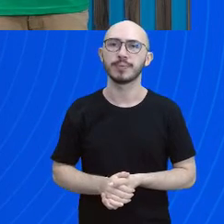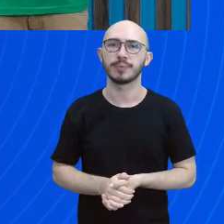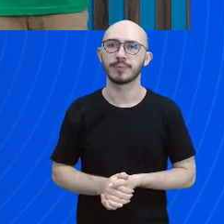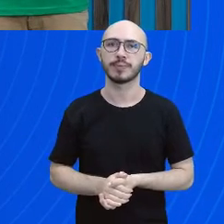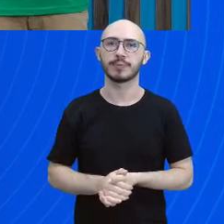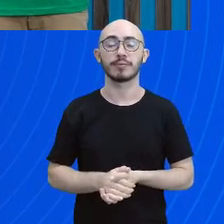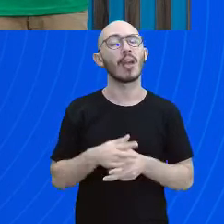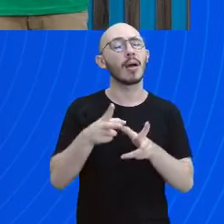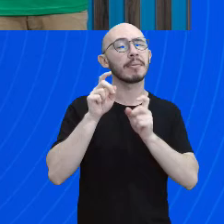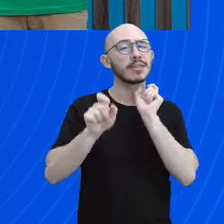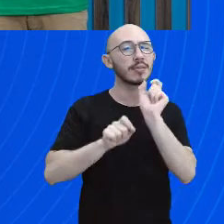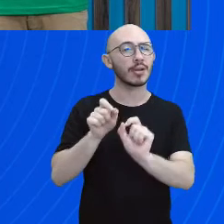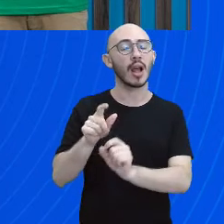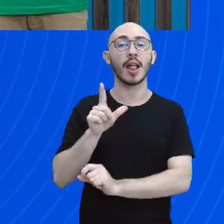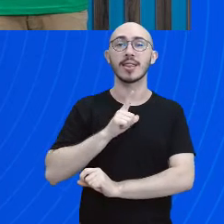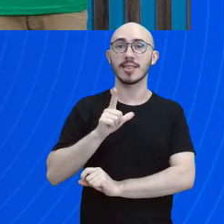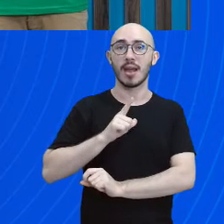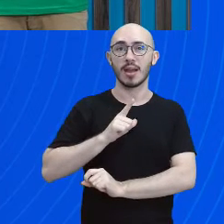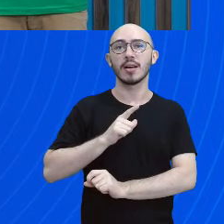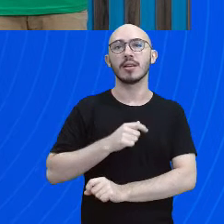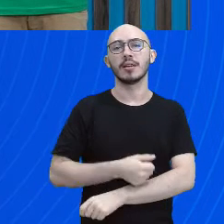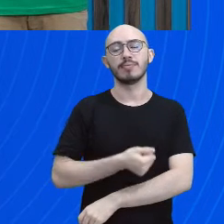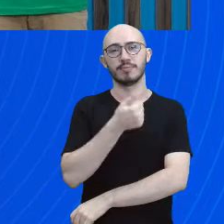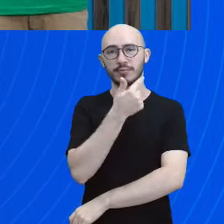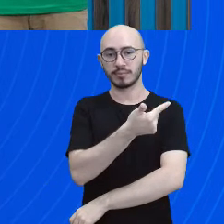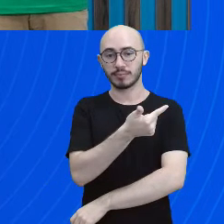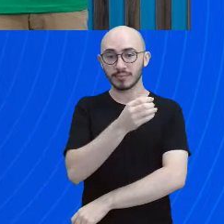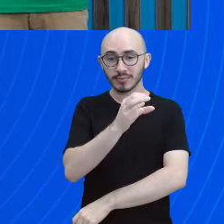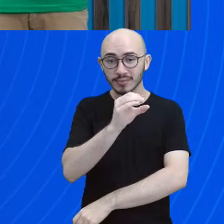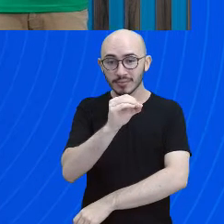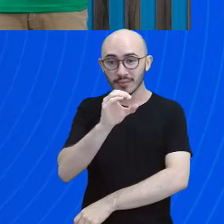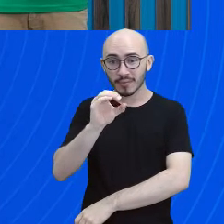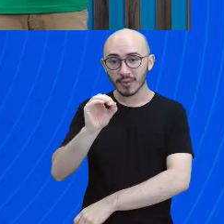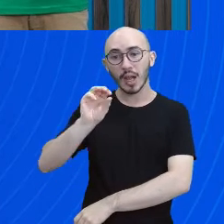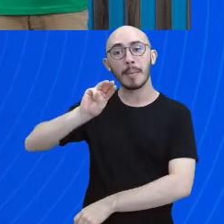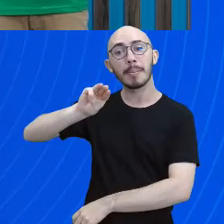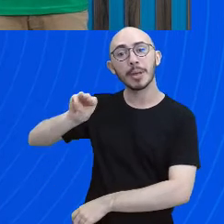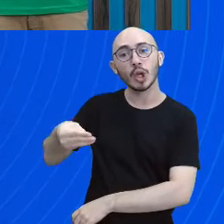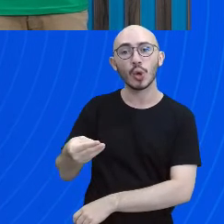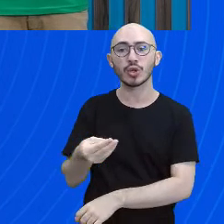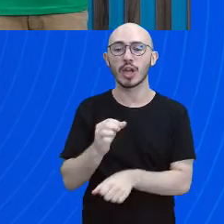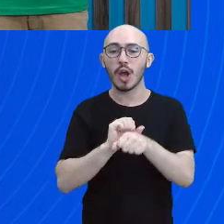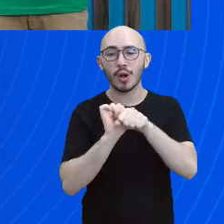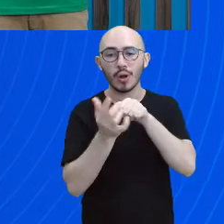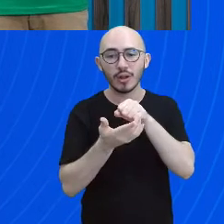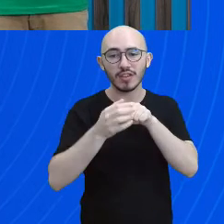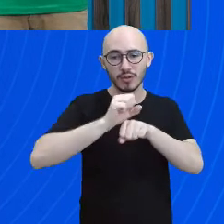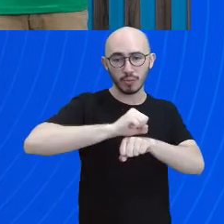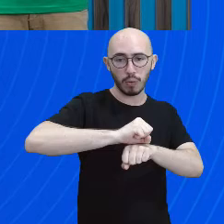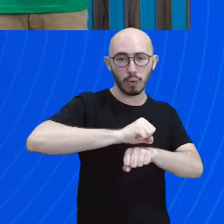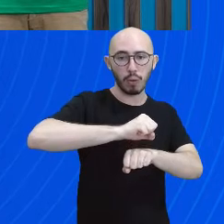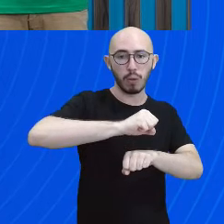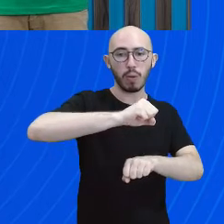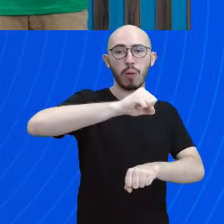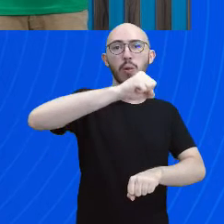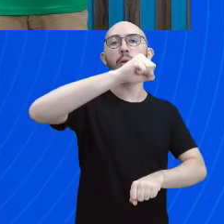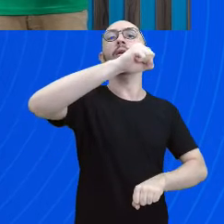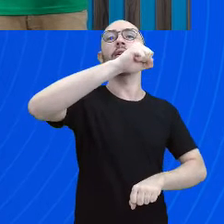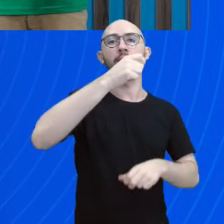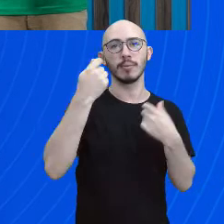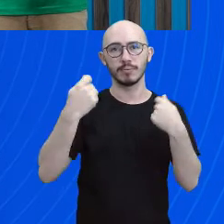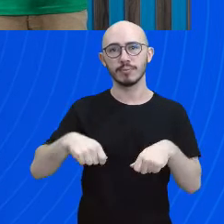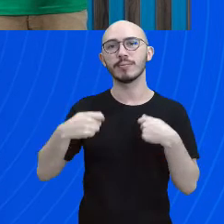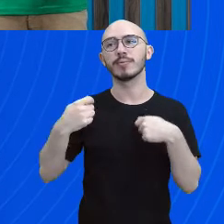Então, perceba que a gente vai ter 200 milhões de coronavírus, tá certo? A gente vai precisar empilhar 200 milhões de